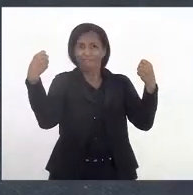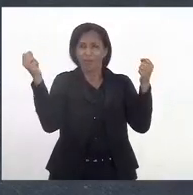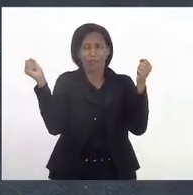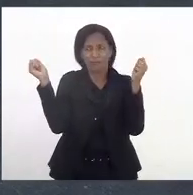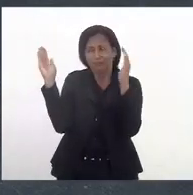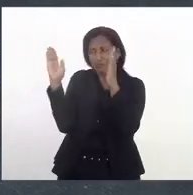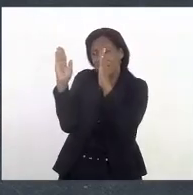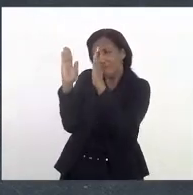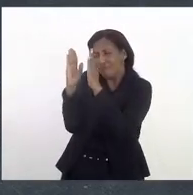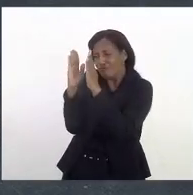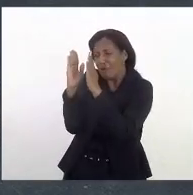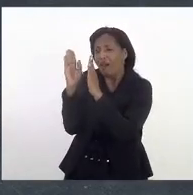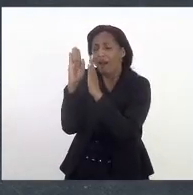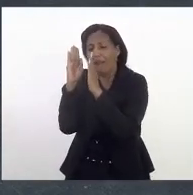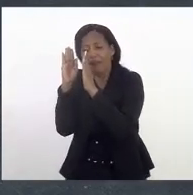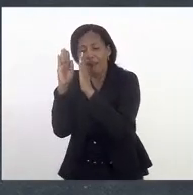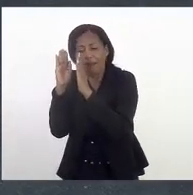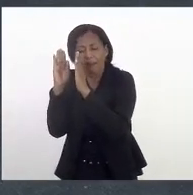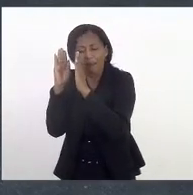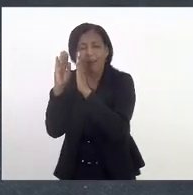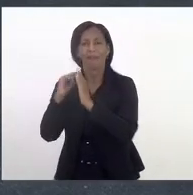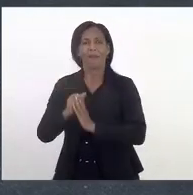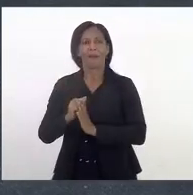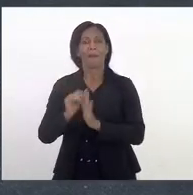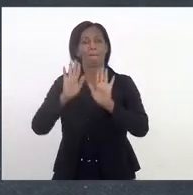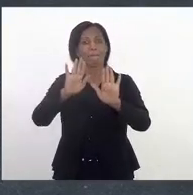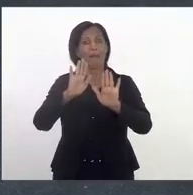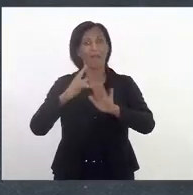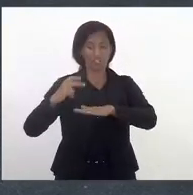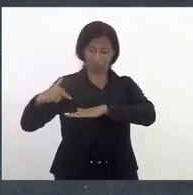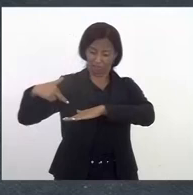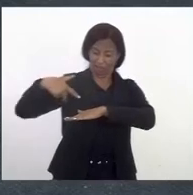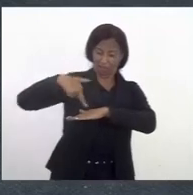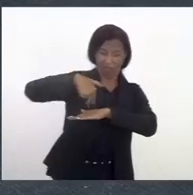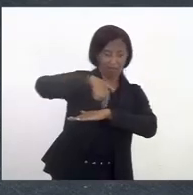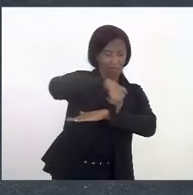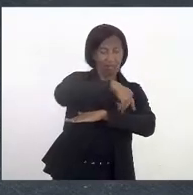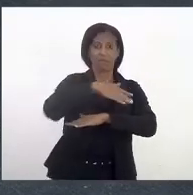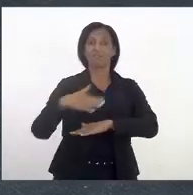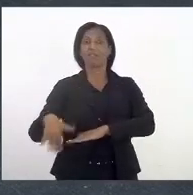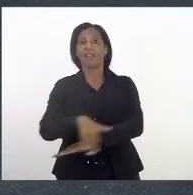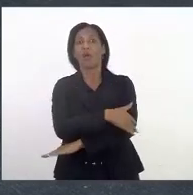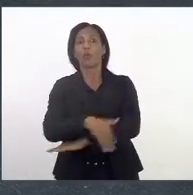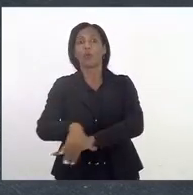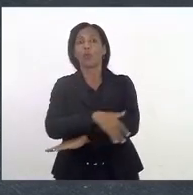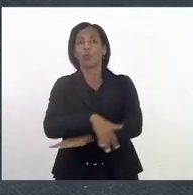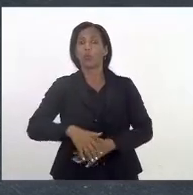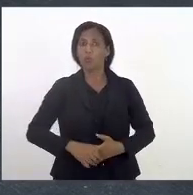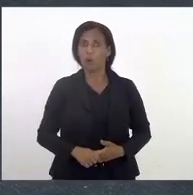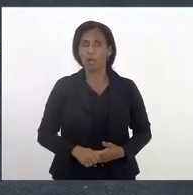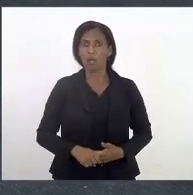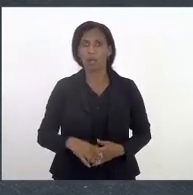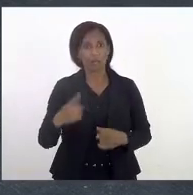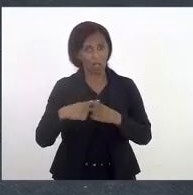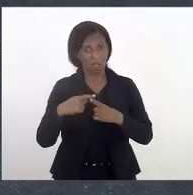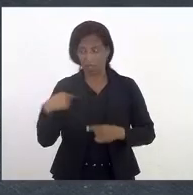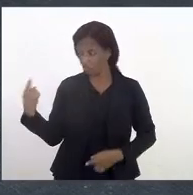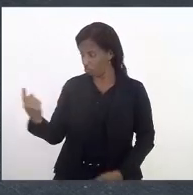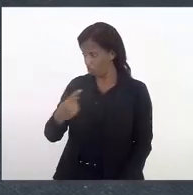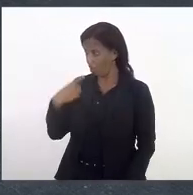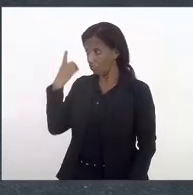maior Mas se a gente anda na Xuxa a característica é de um parlamentar é Satanás Rush